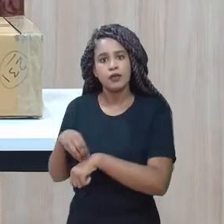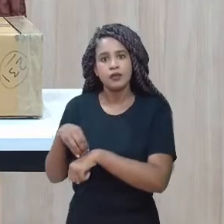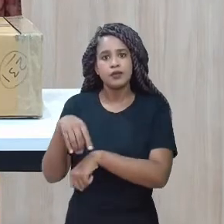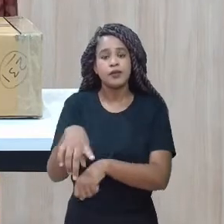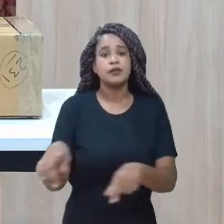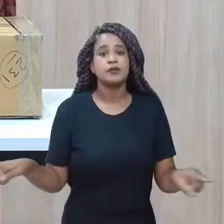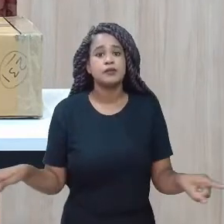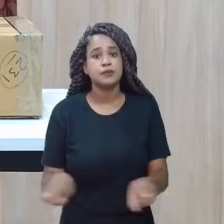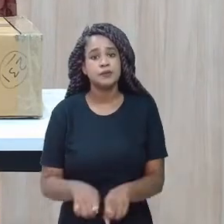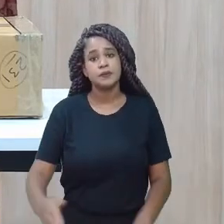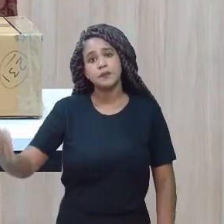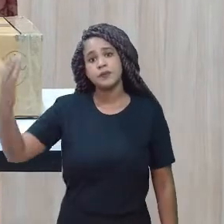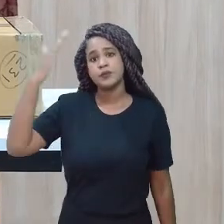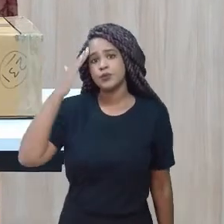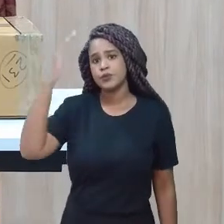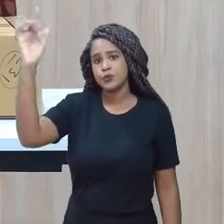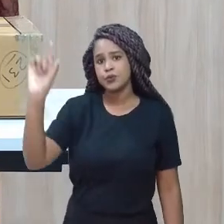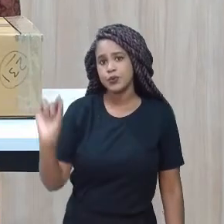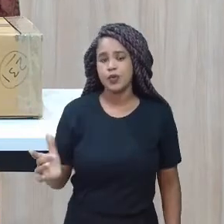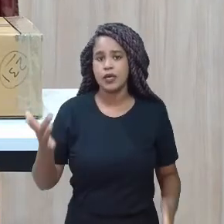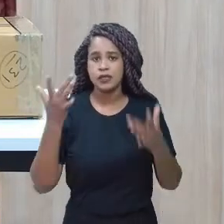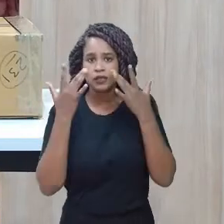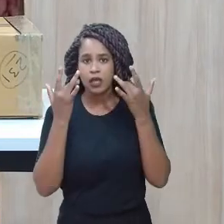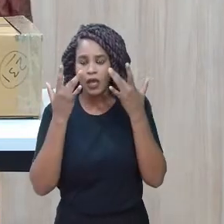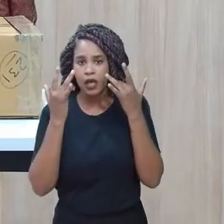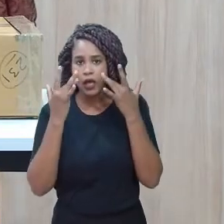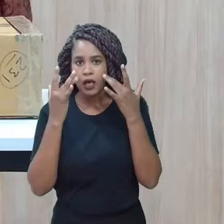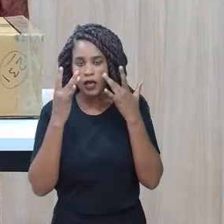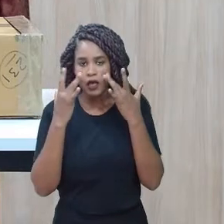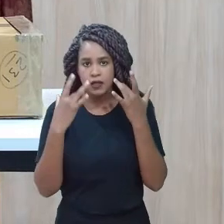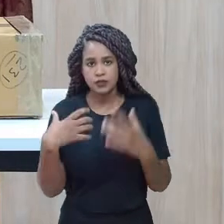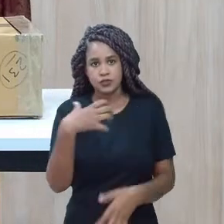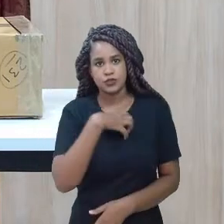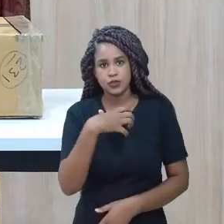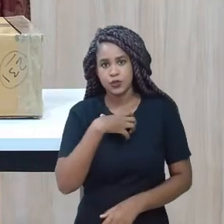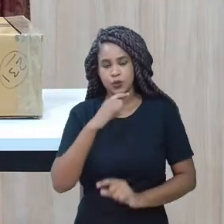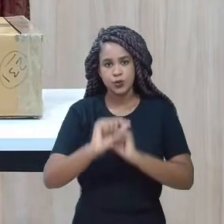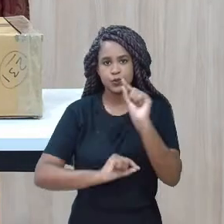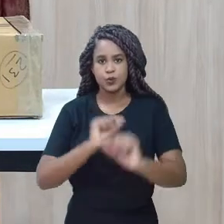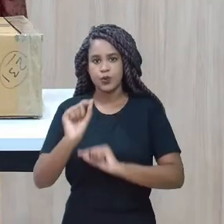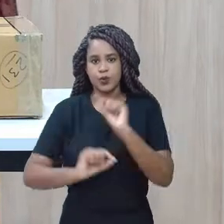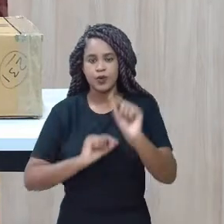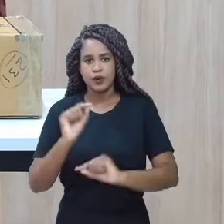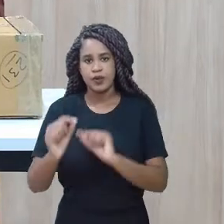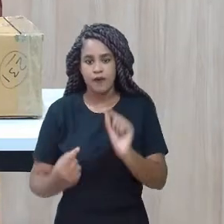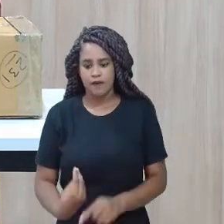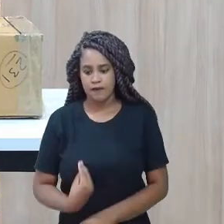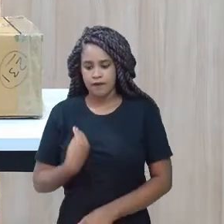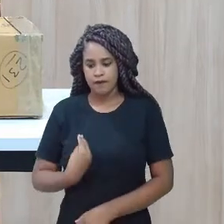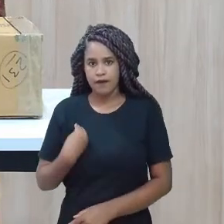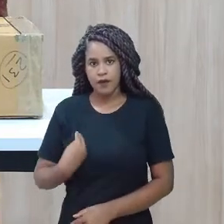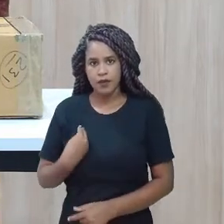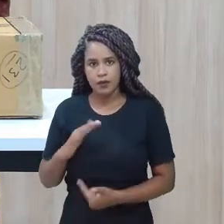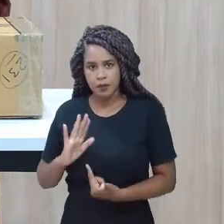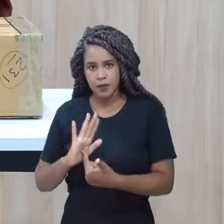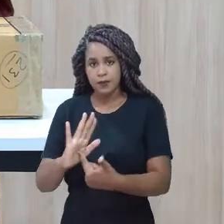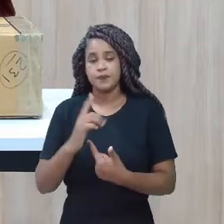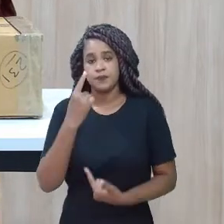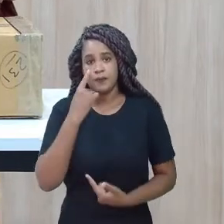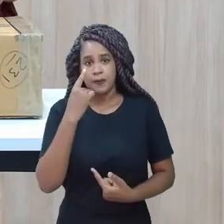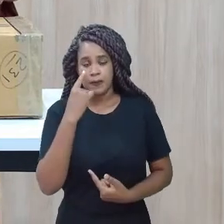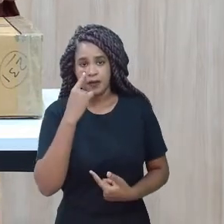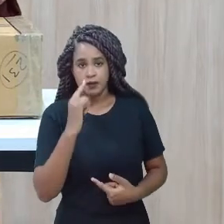principalmente o teatro, que a gente chama de formas animadas, ok? O teatro de sombras, ele